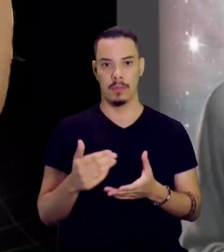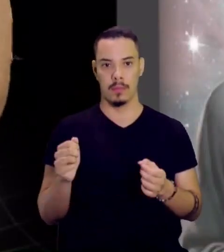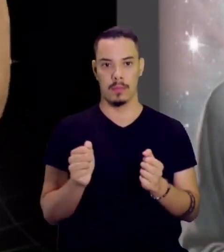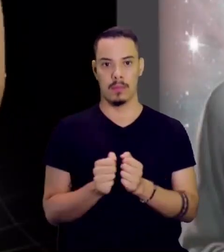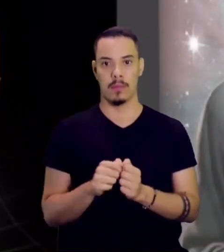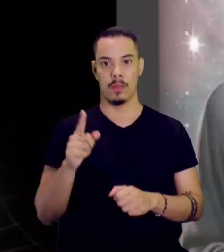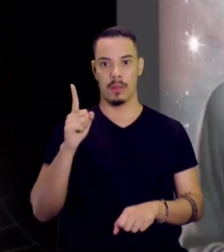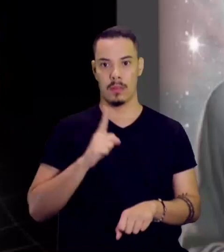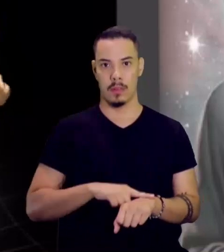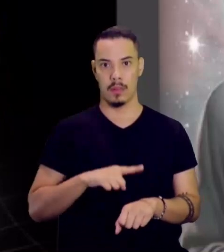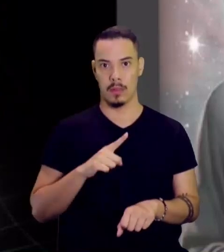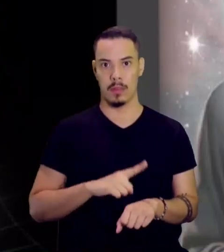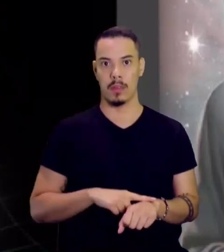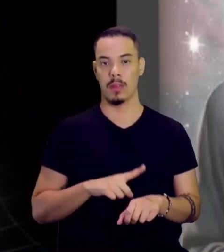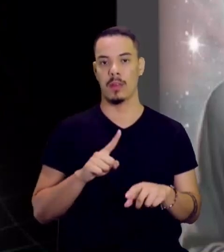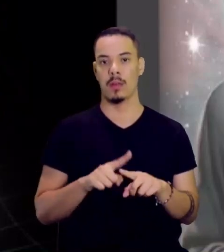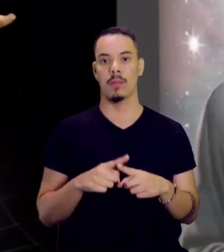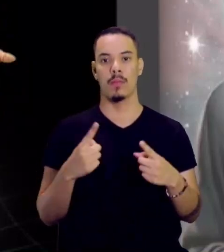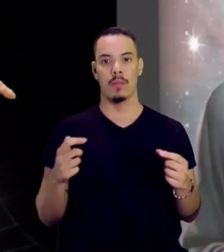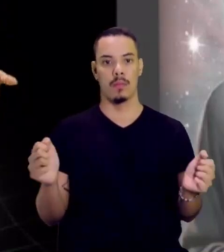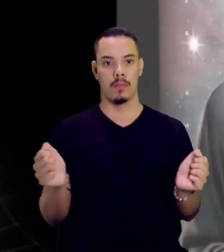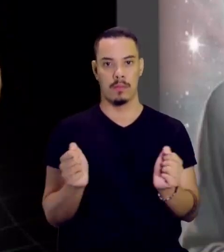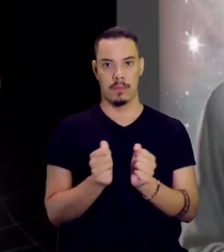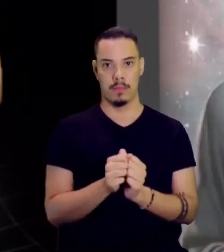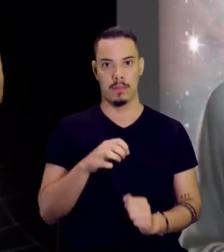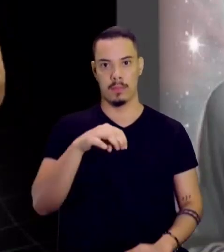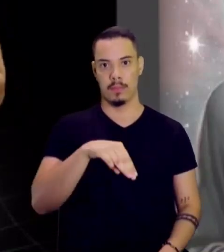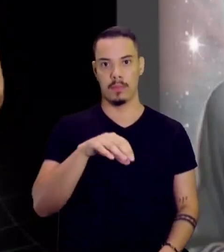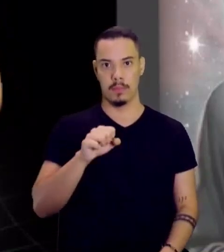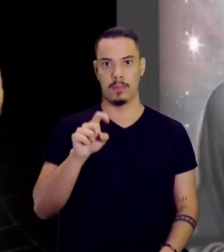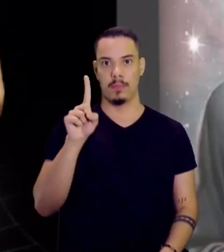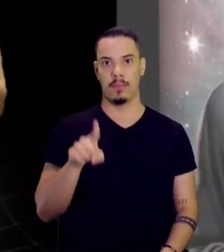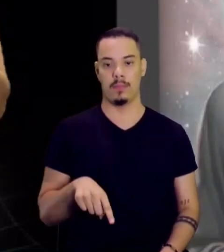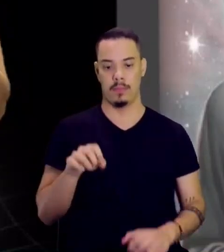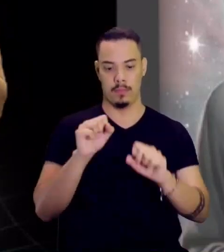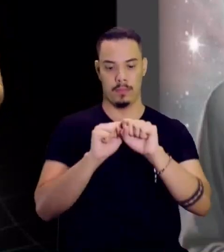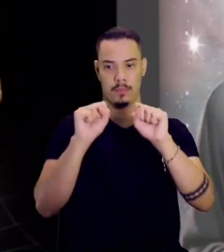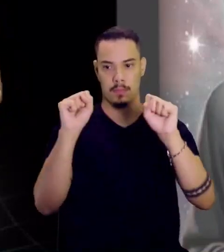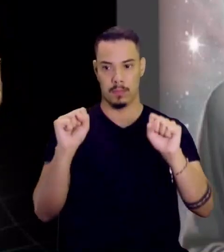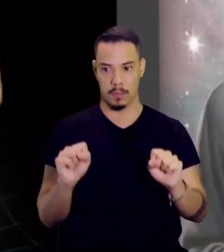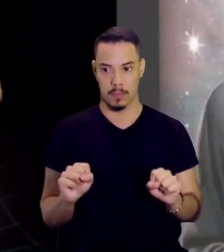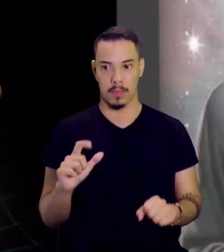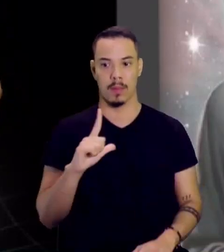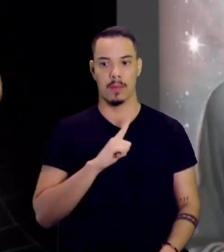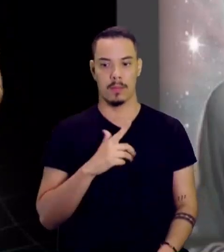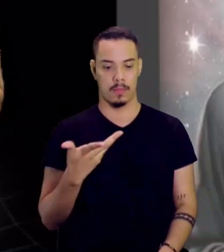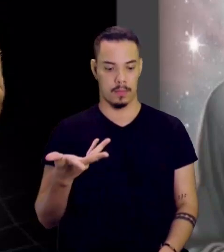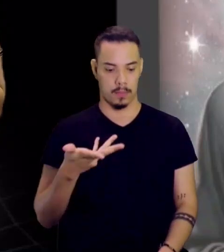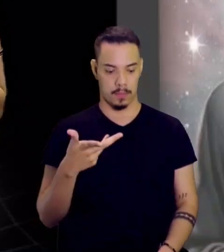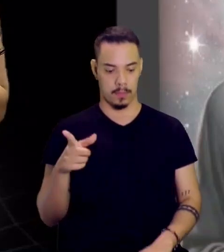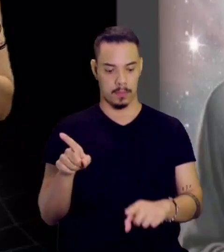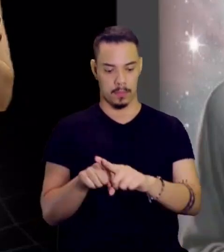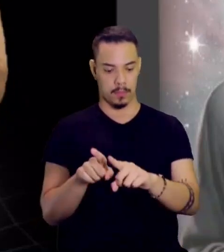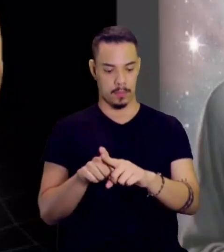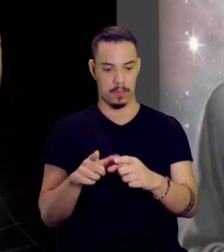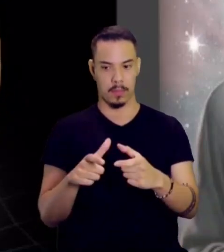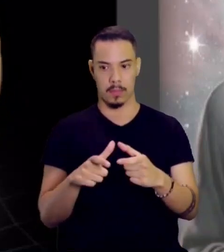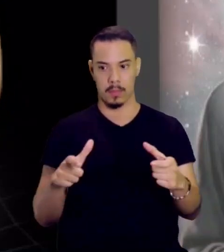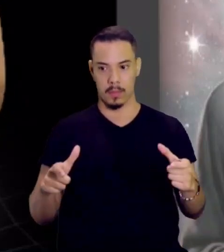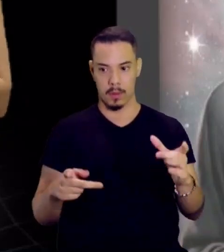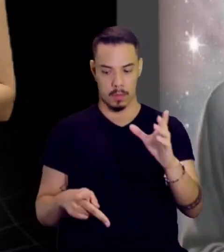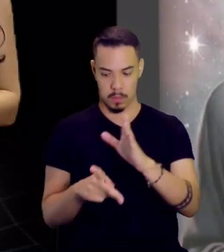tempo. Isso. Cujas unidades no SI é o metro segundo. A gente tem uma aceleração, que também é uma grandeza derivada de